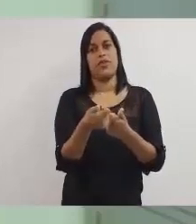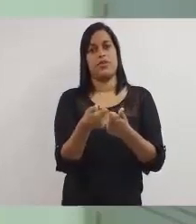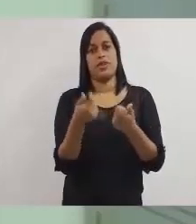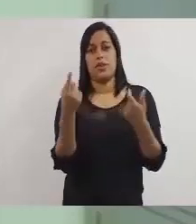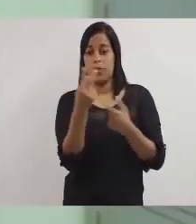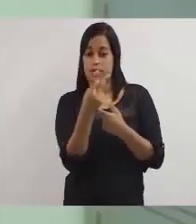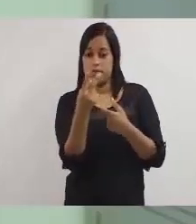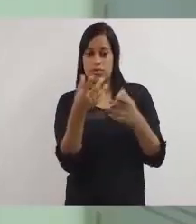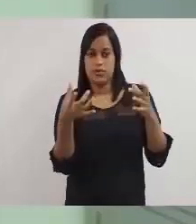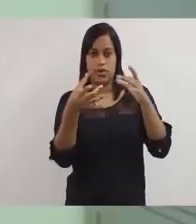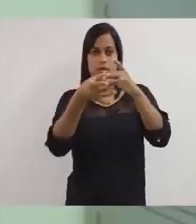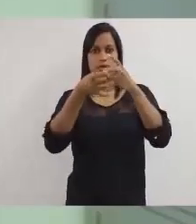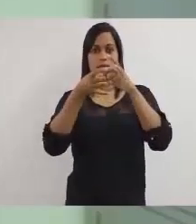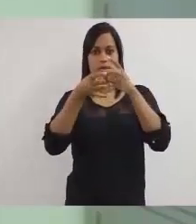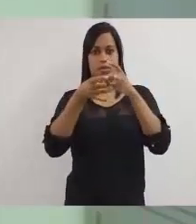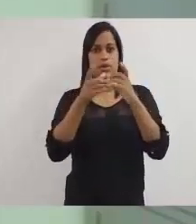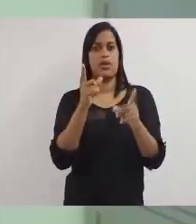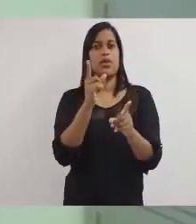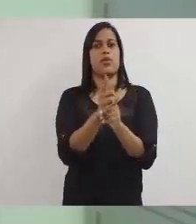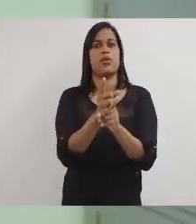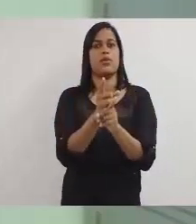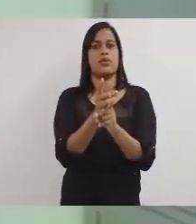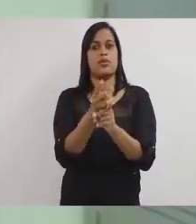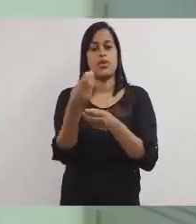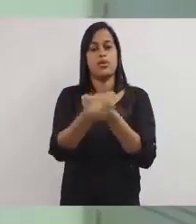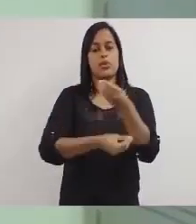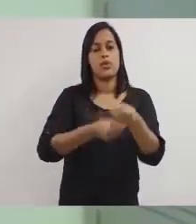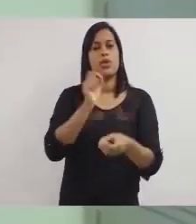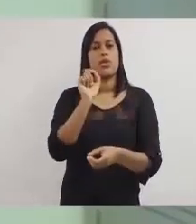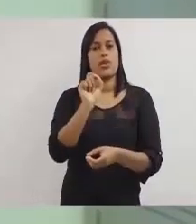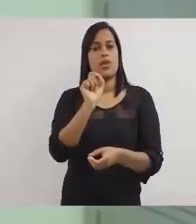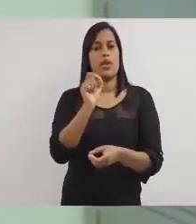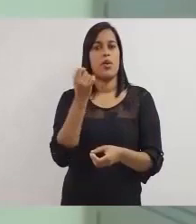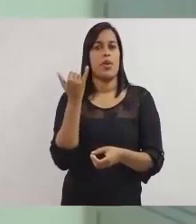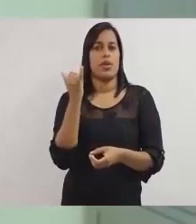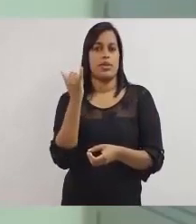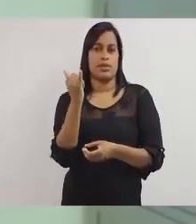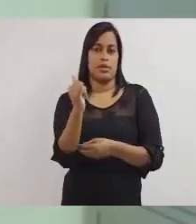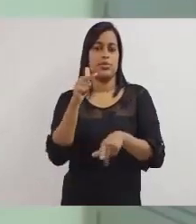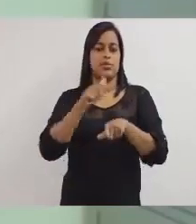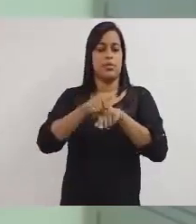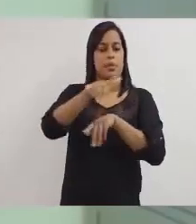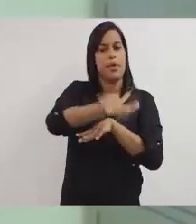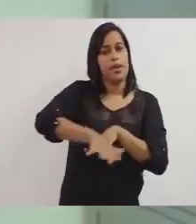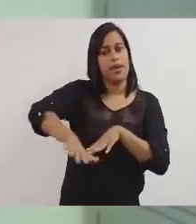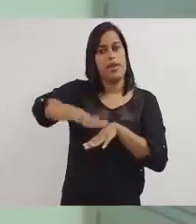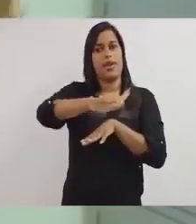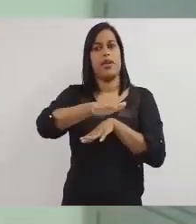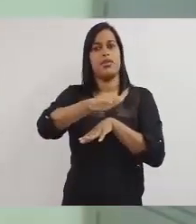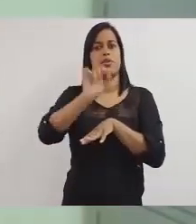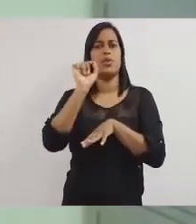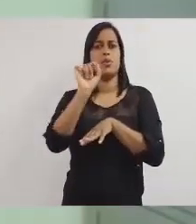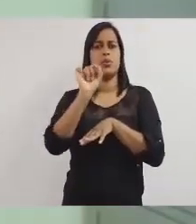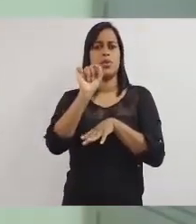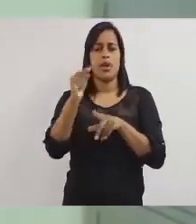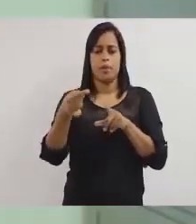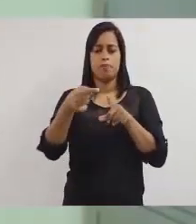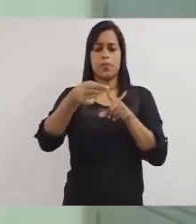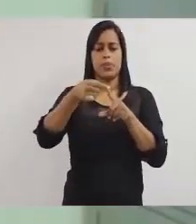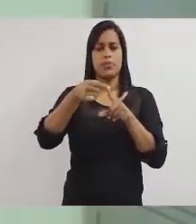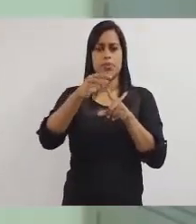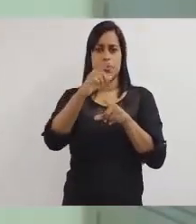cruzam, é encontrado o ponto de equilíbrio de mercado. E o que é esse ponto